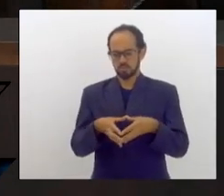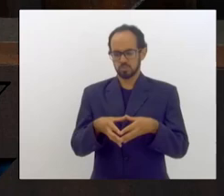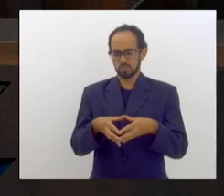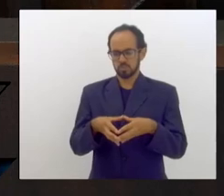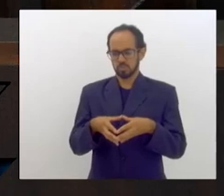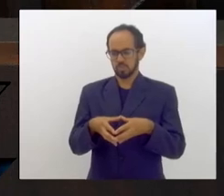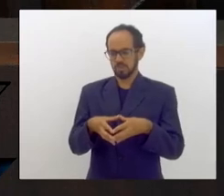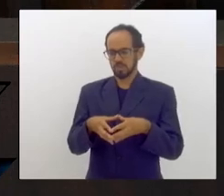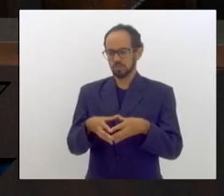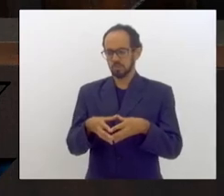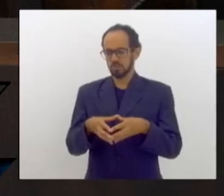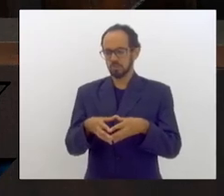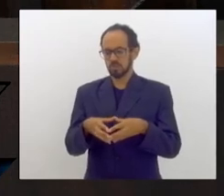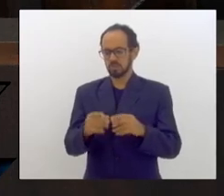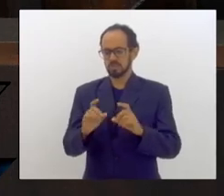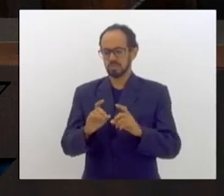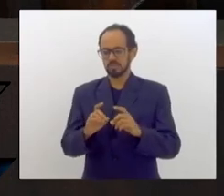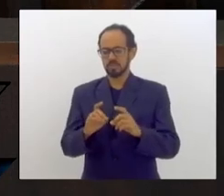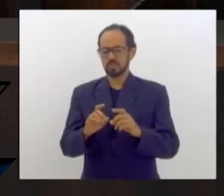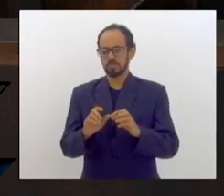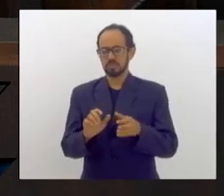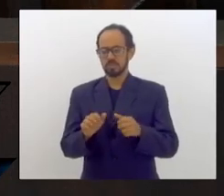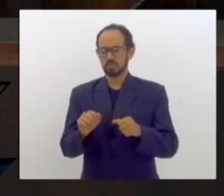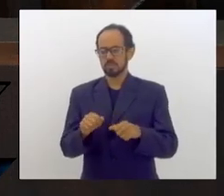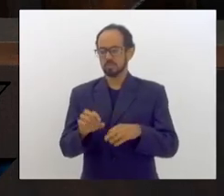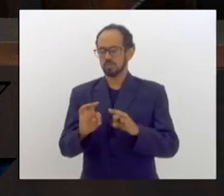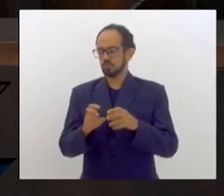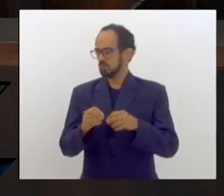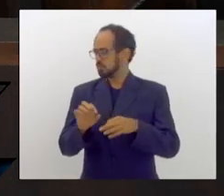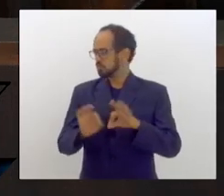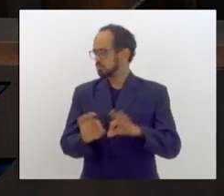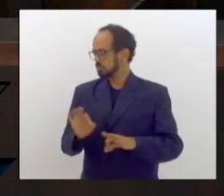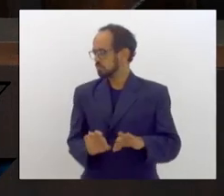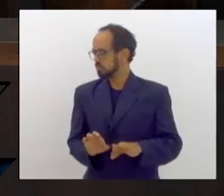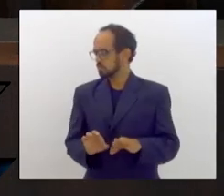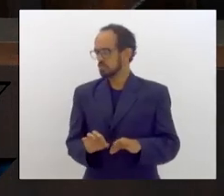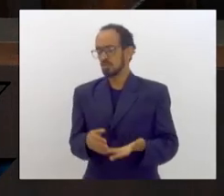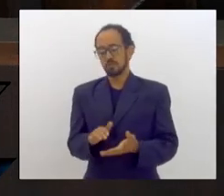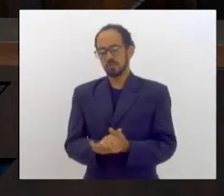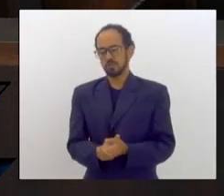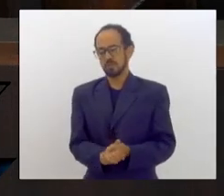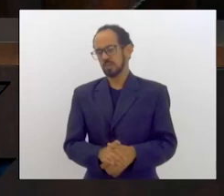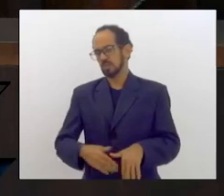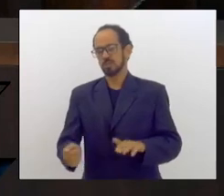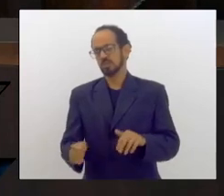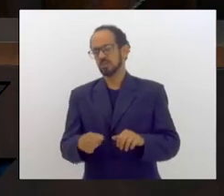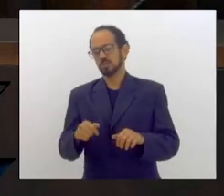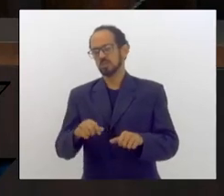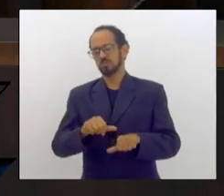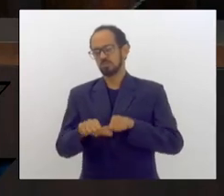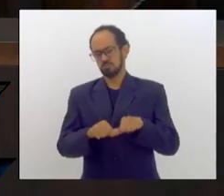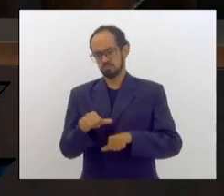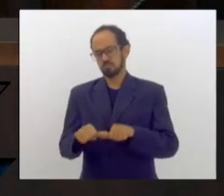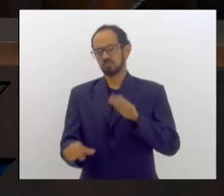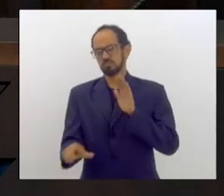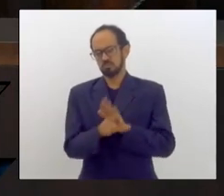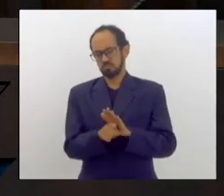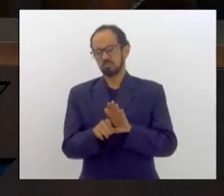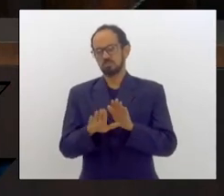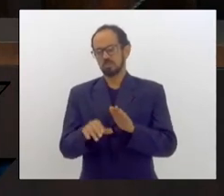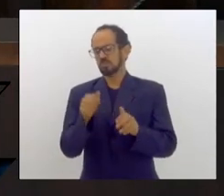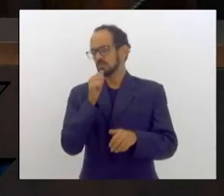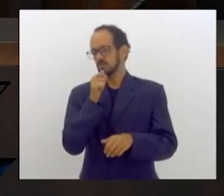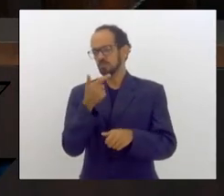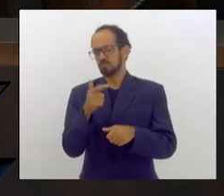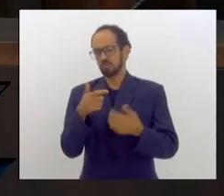da comissão da mulher, mas de todos os projetos que vão, se tornam lei, mas que estão sem regulamentação. Obrigada